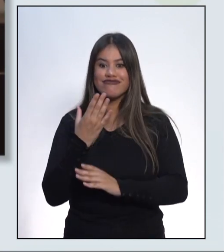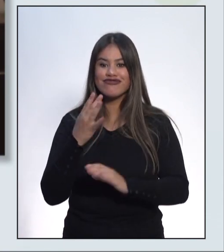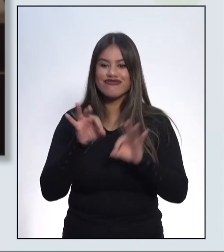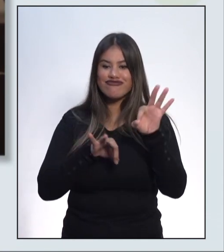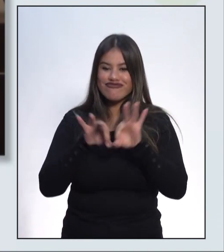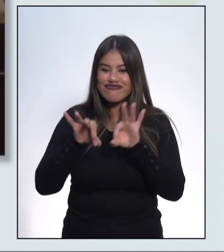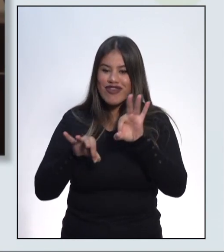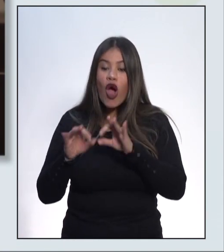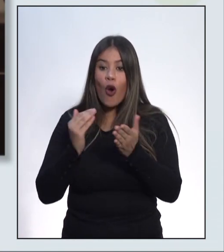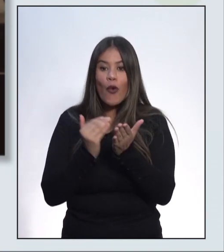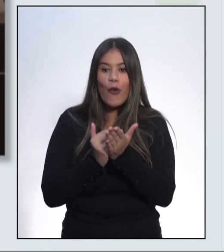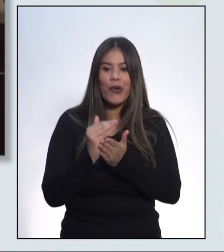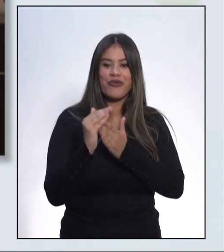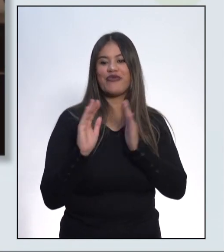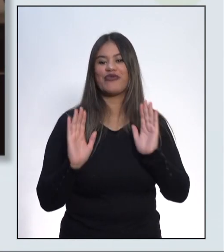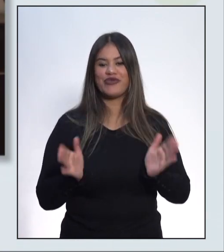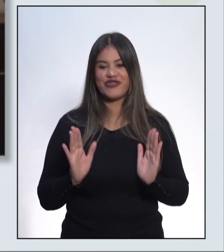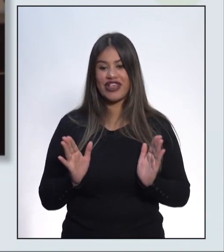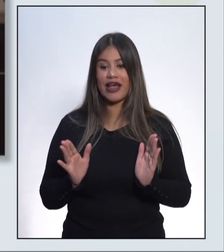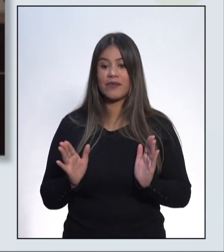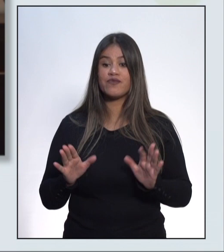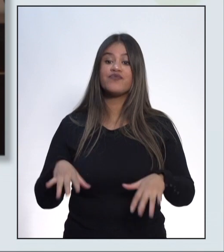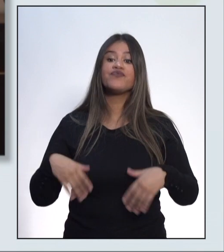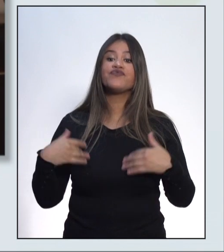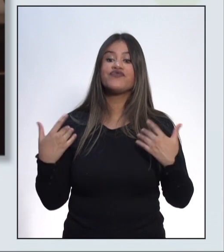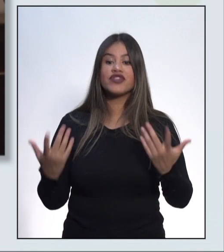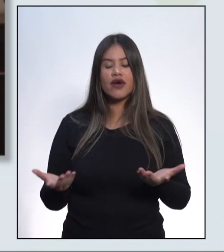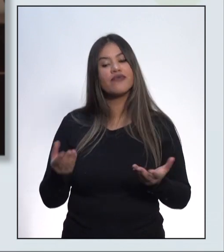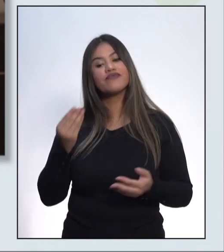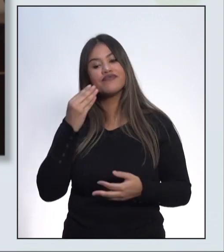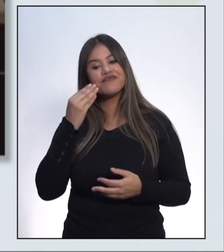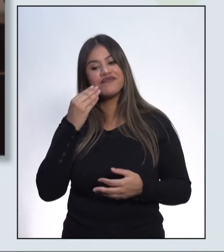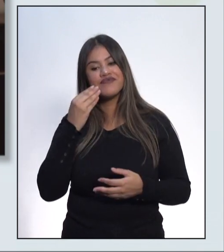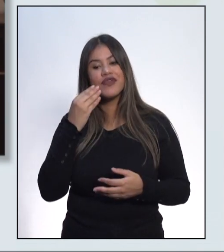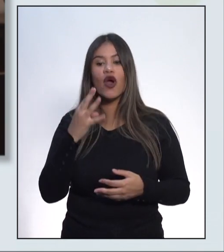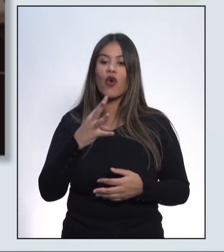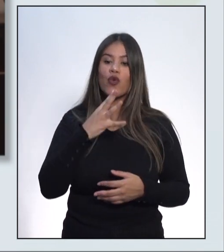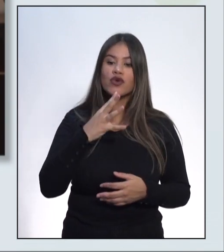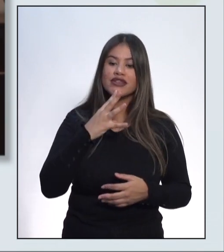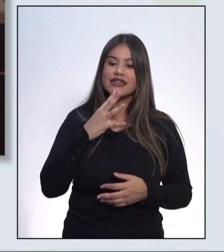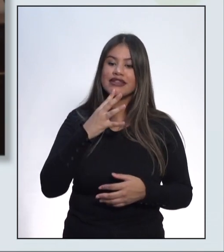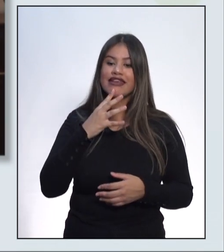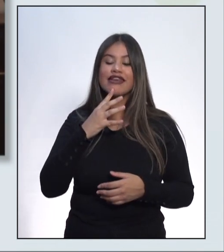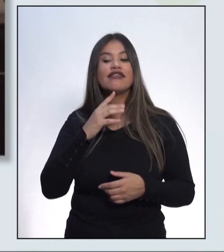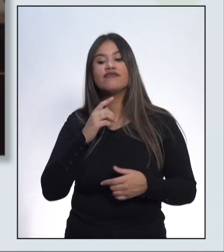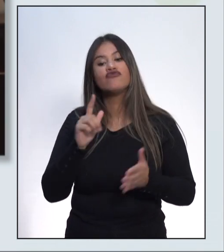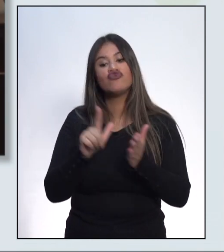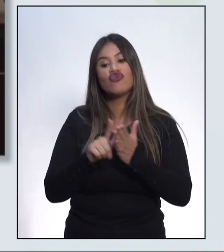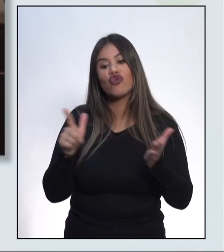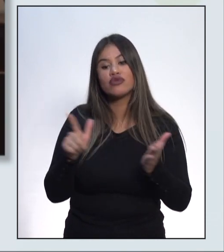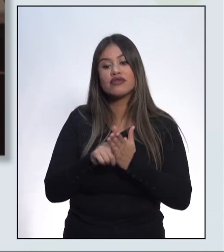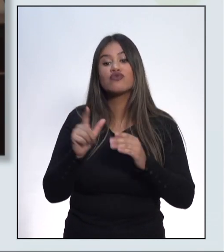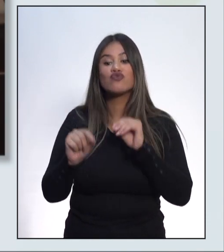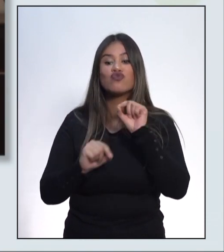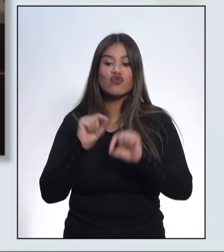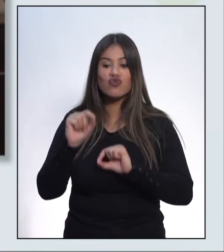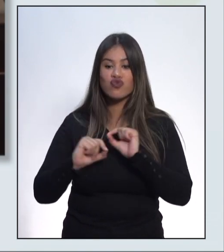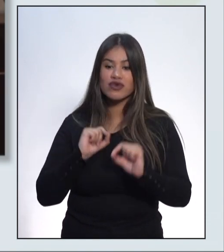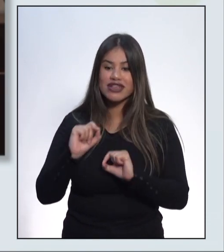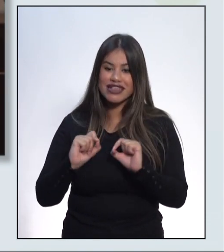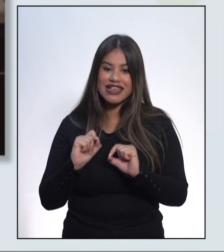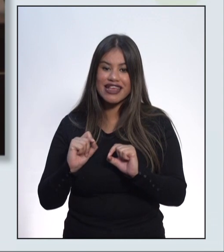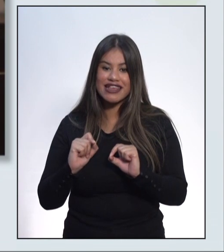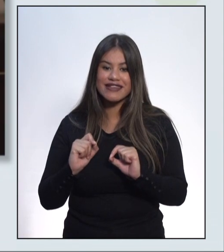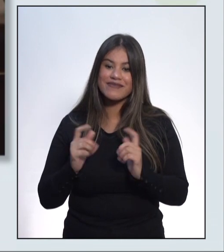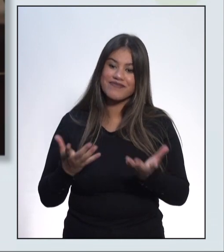deu início a ele, que tal conhecer um pouco mais sobre jornalismo, já que nós estamos nos inspirando